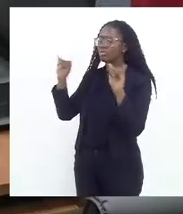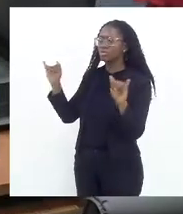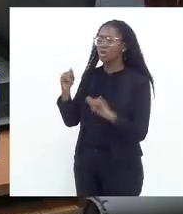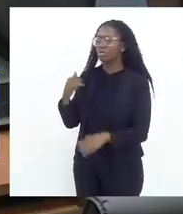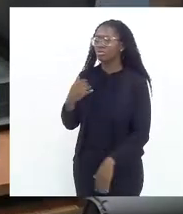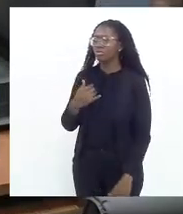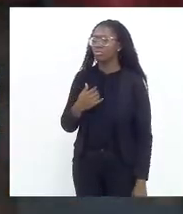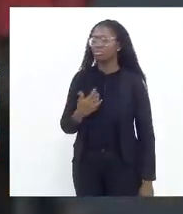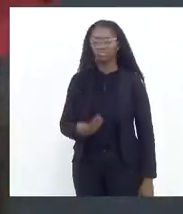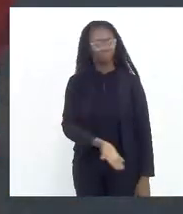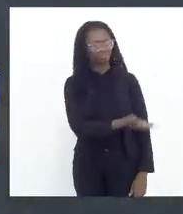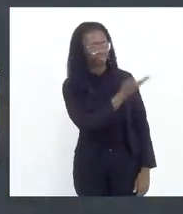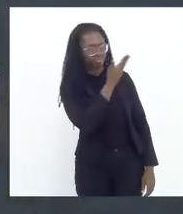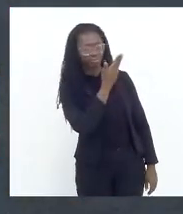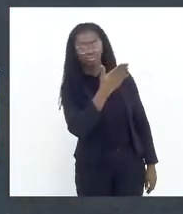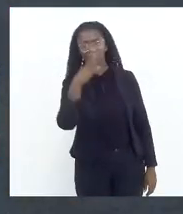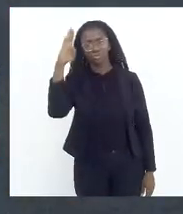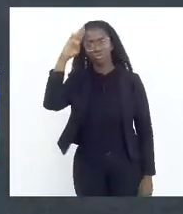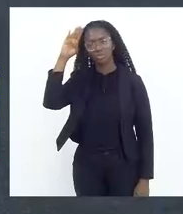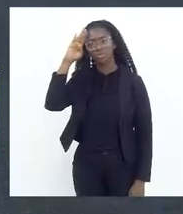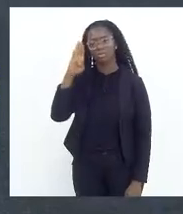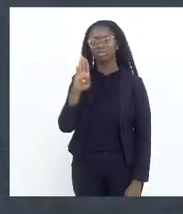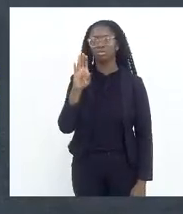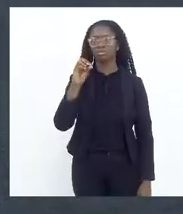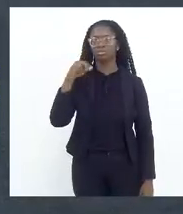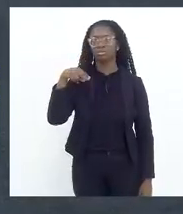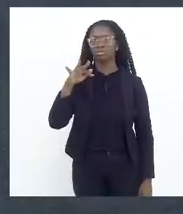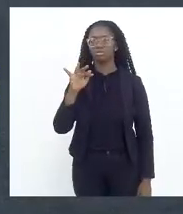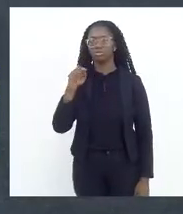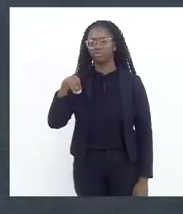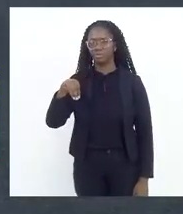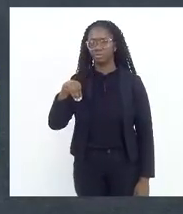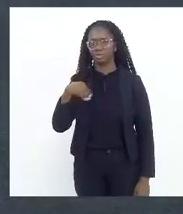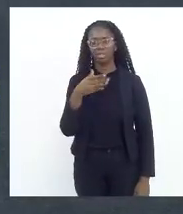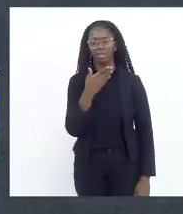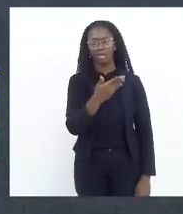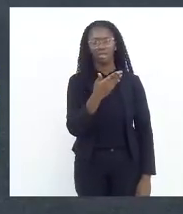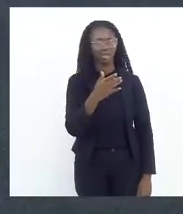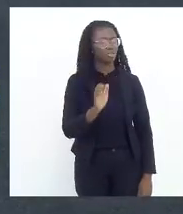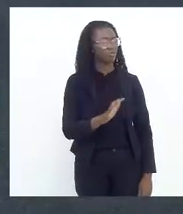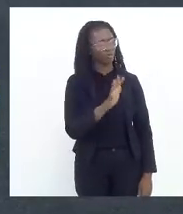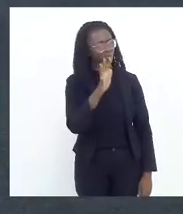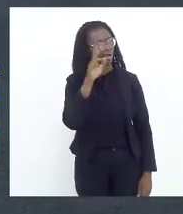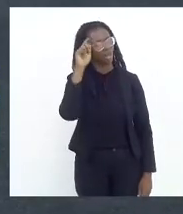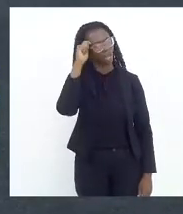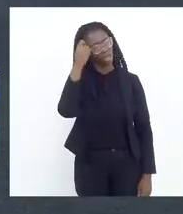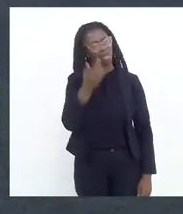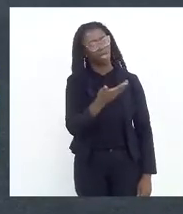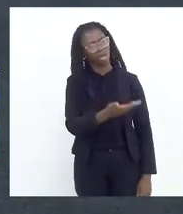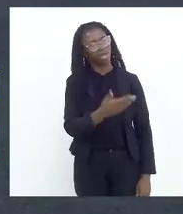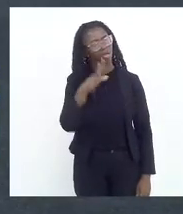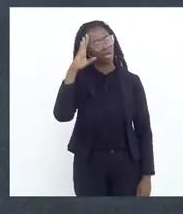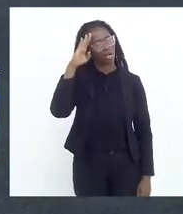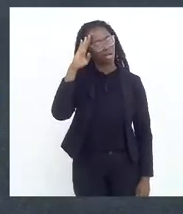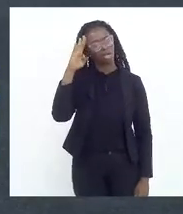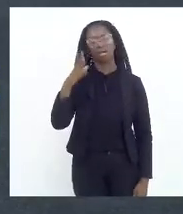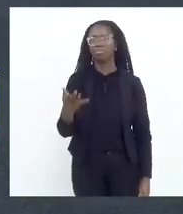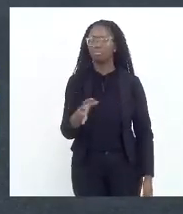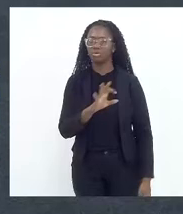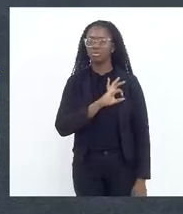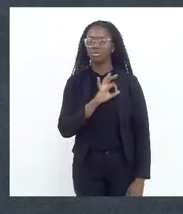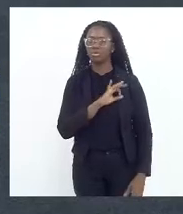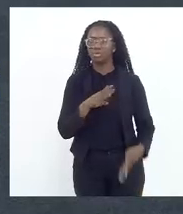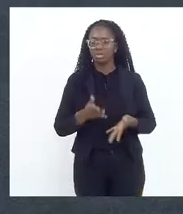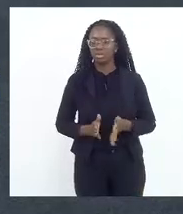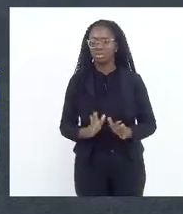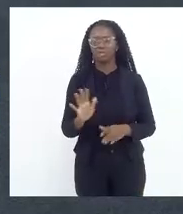do capitão Bonfim, capitão da Polícia Militar, negro, favelado, capitão da Polícia Militar, nasceu em favela,